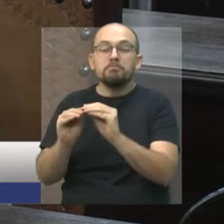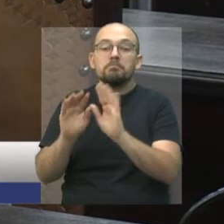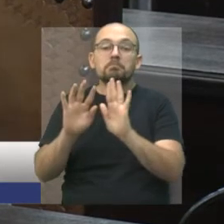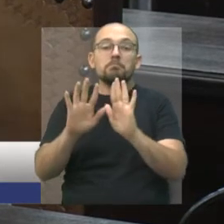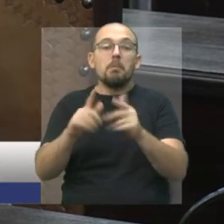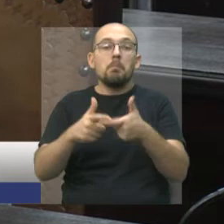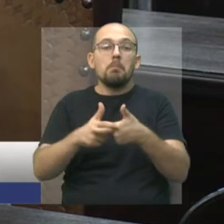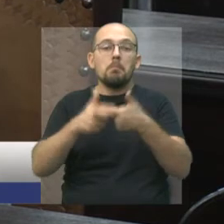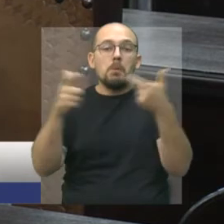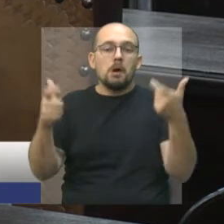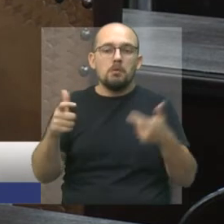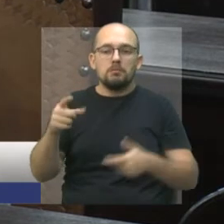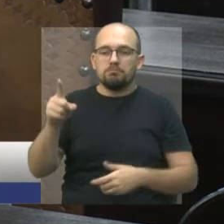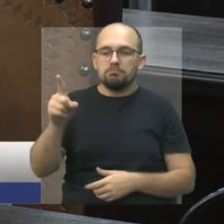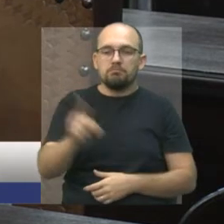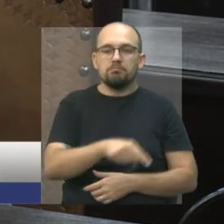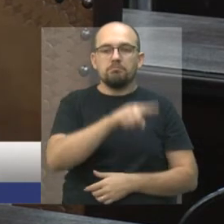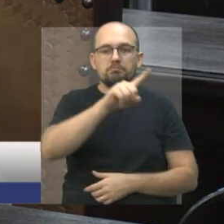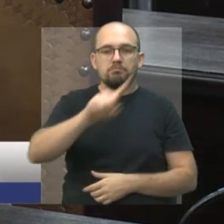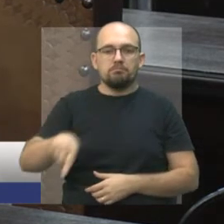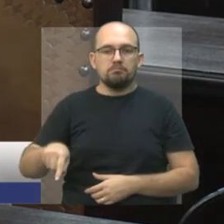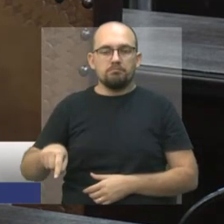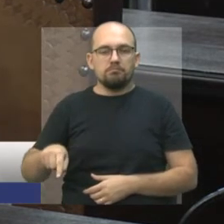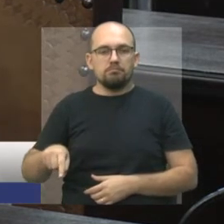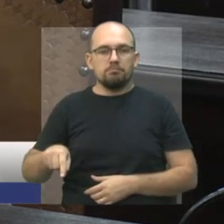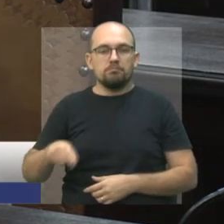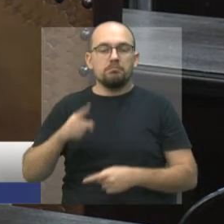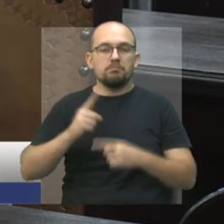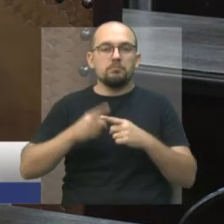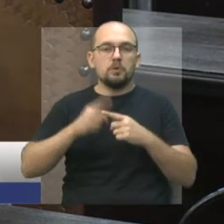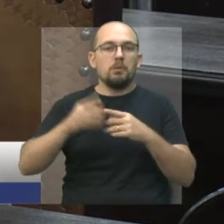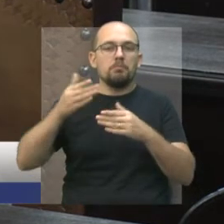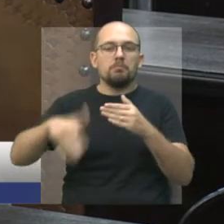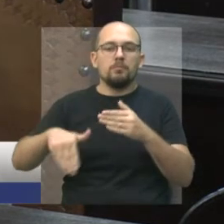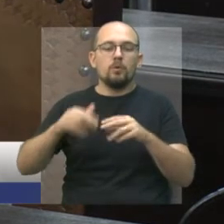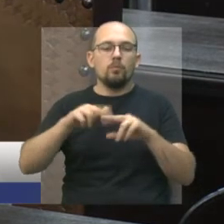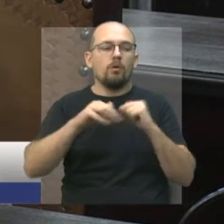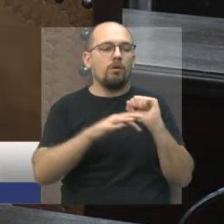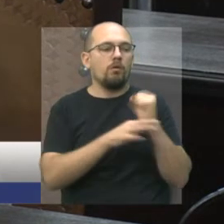foi rejeitada, pois está assegurada pela Lei